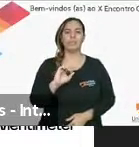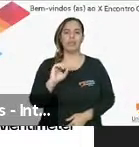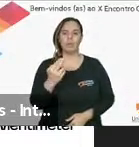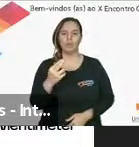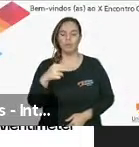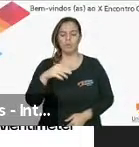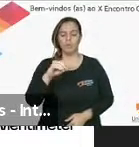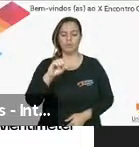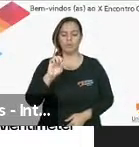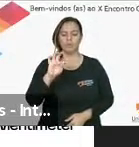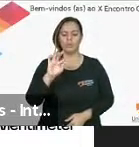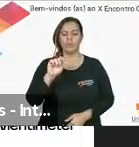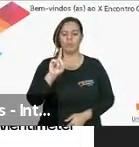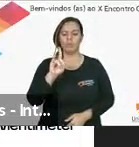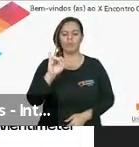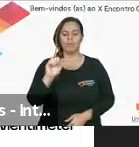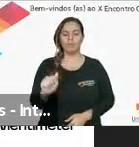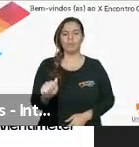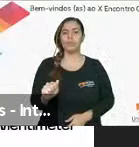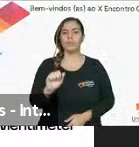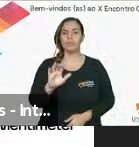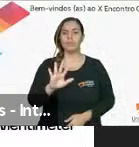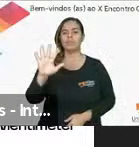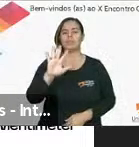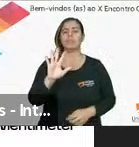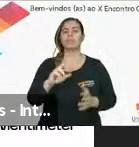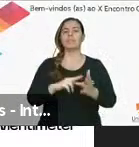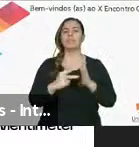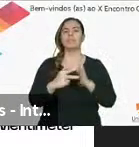mostrar que mesmo dentro de um mesmo país